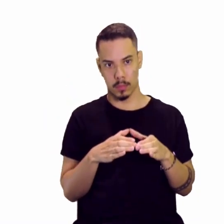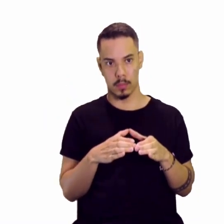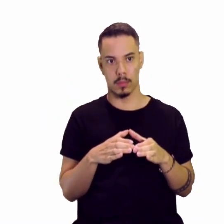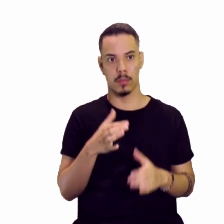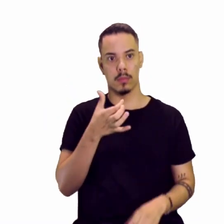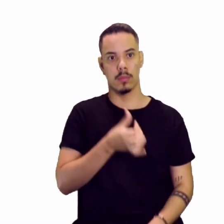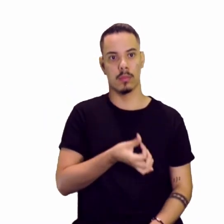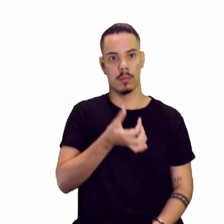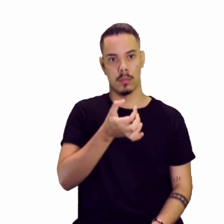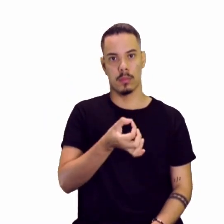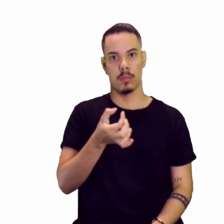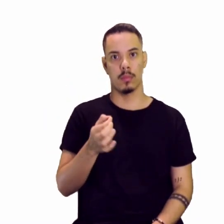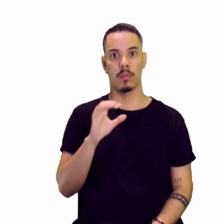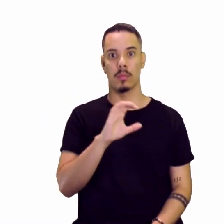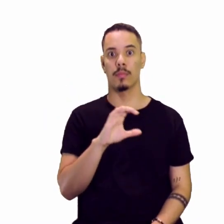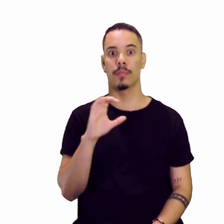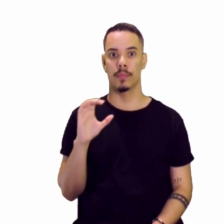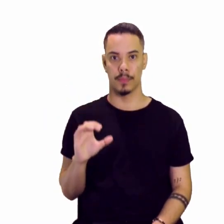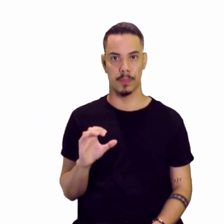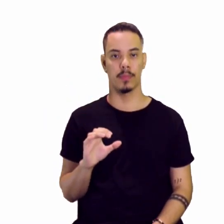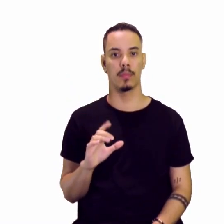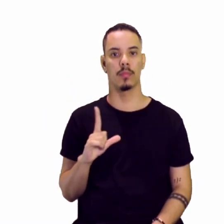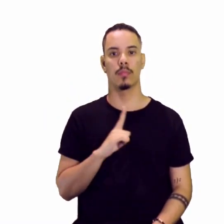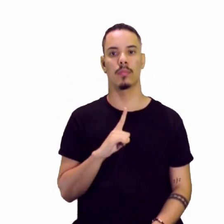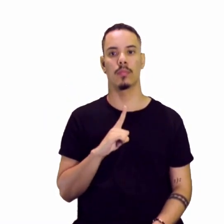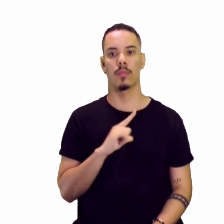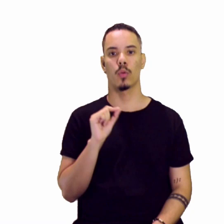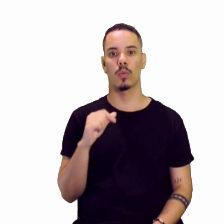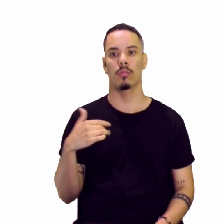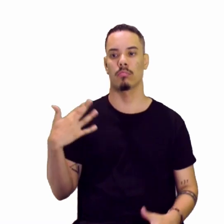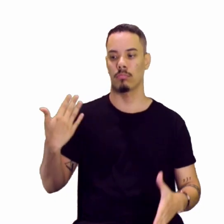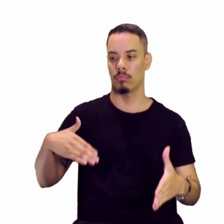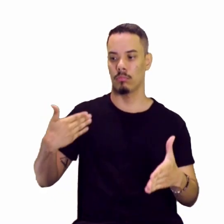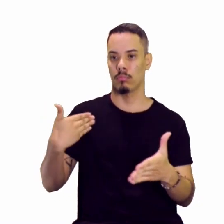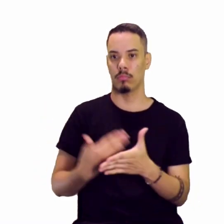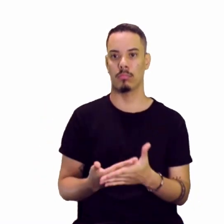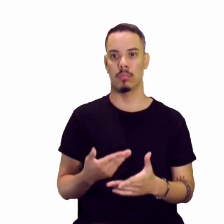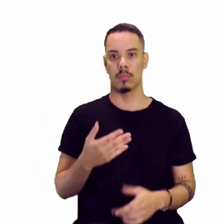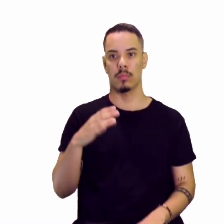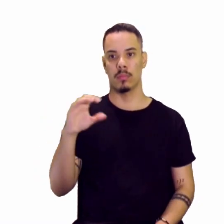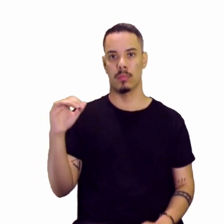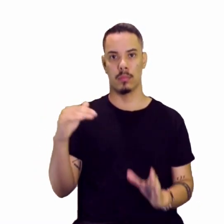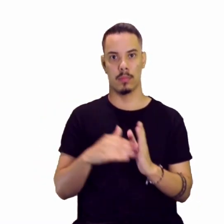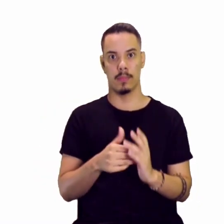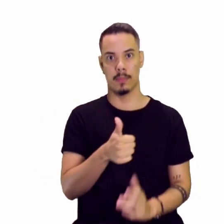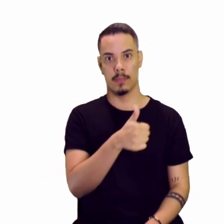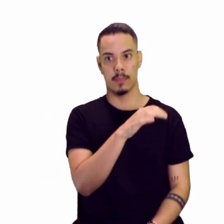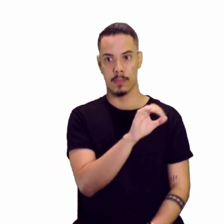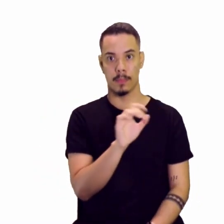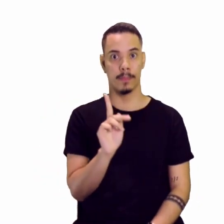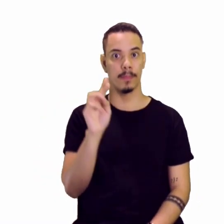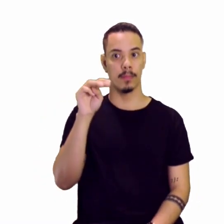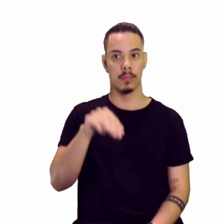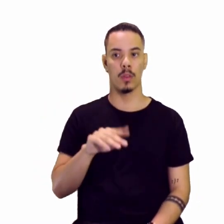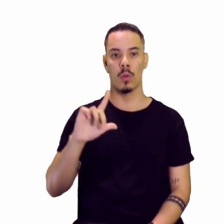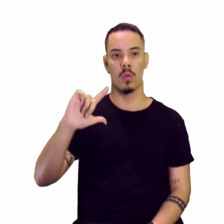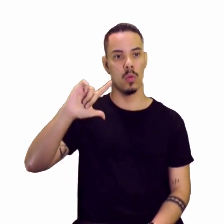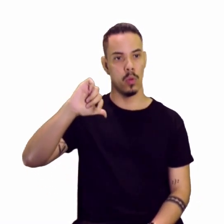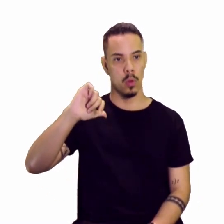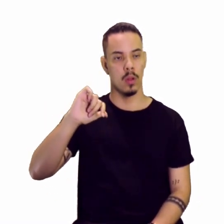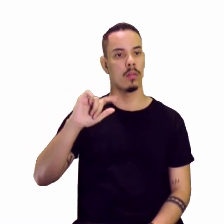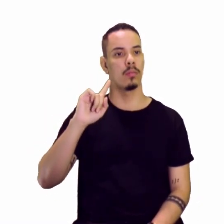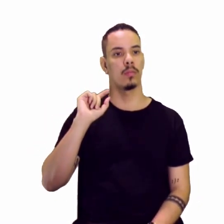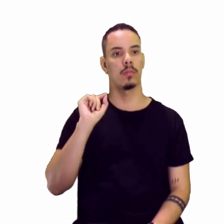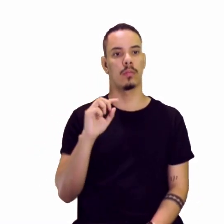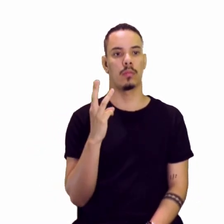cilindrada, CC, né? Possui um desempenho de 0 a 100 km por hora em